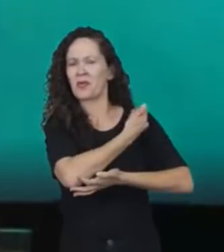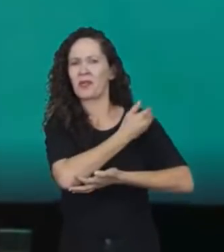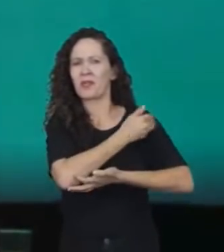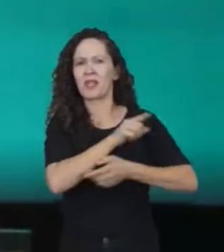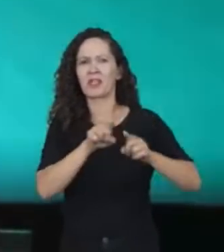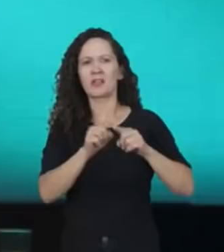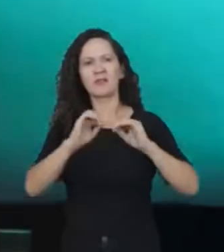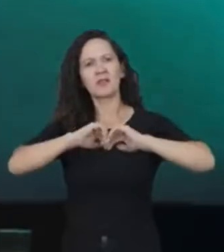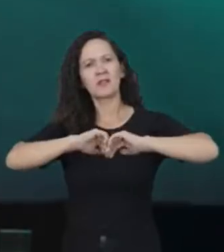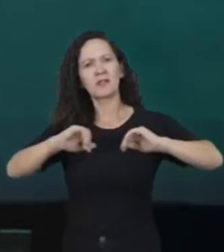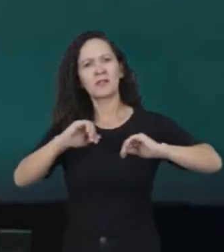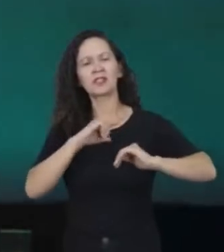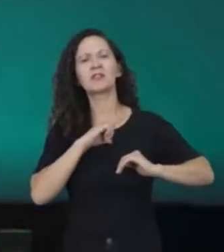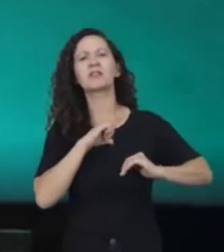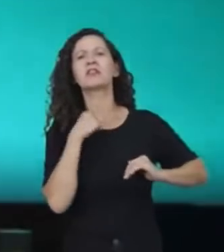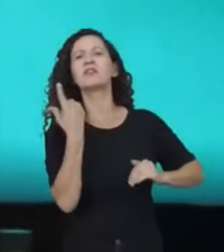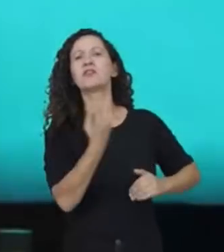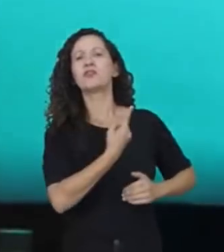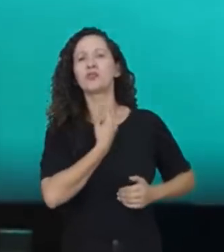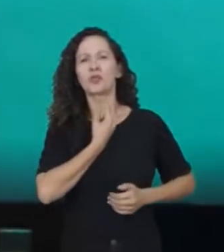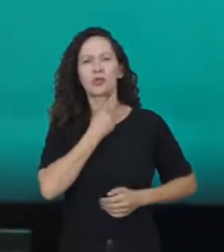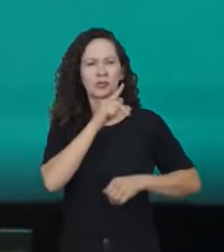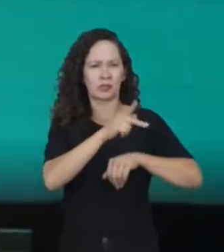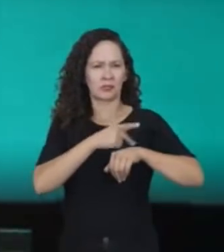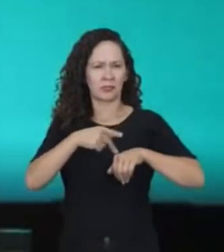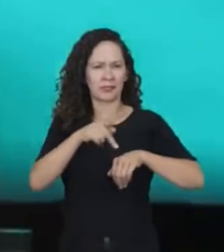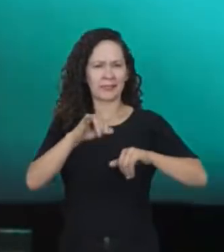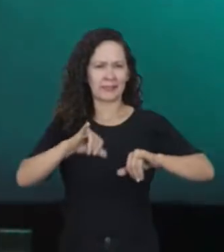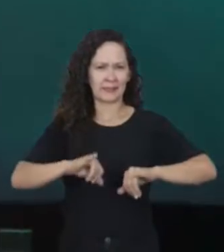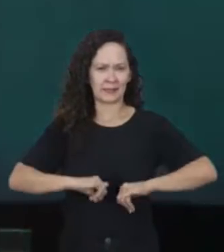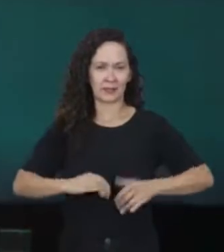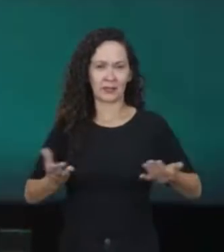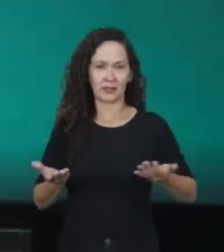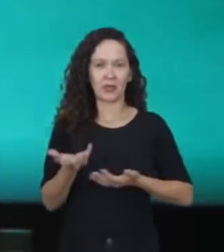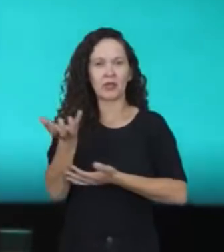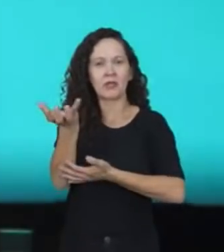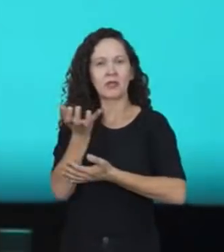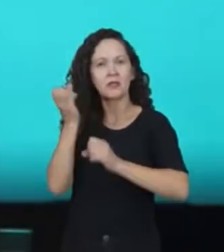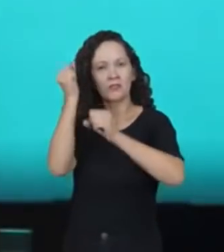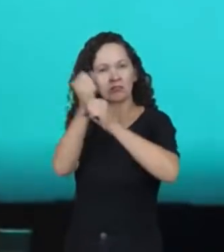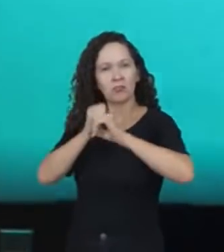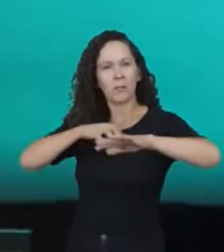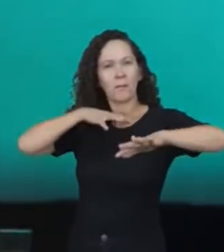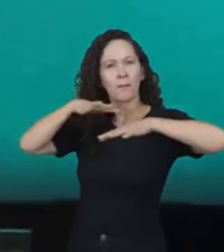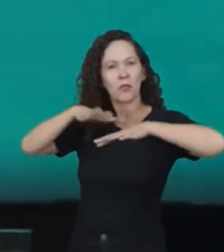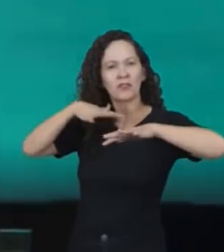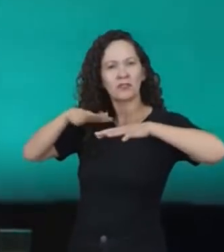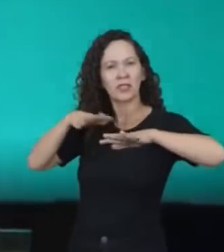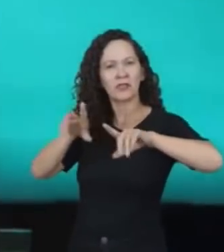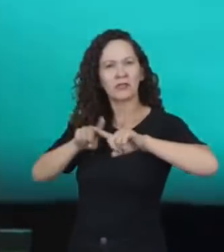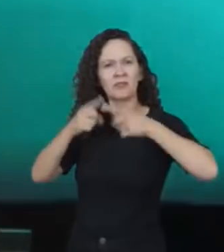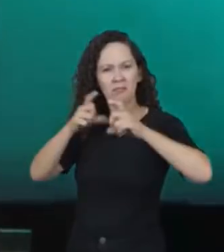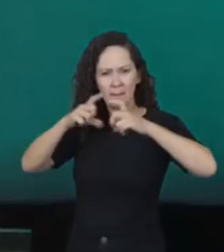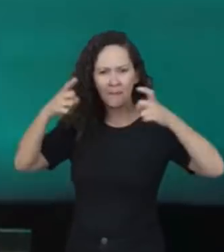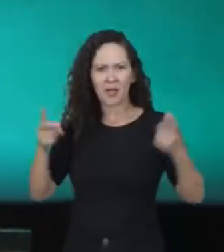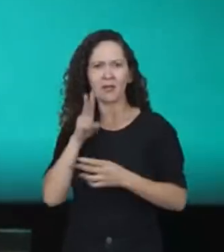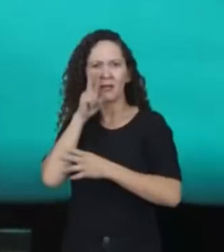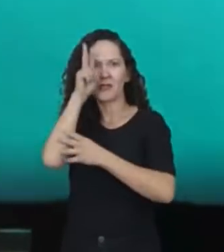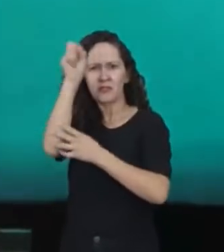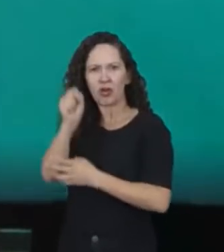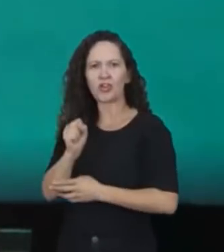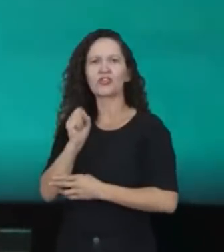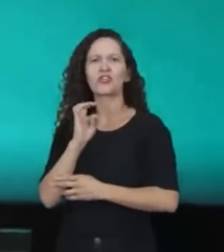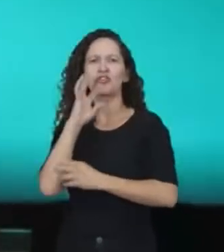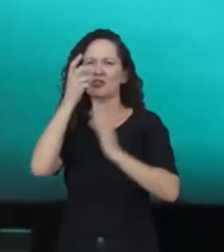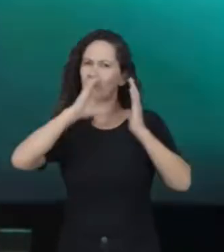que pesam sobre o nosso país queremos construir um movimento cada vez mais Amp de todos os partidos